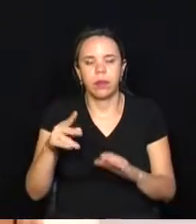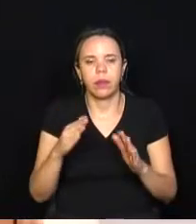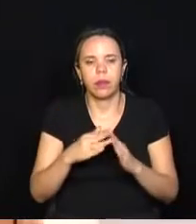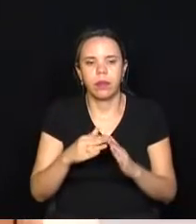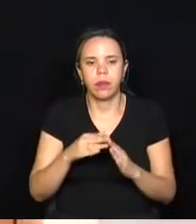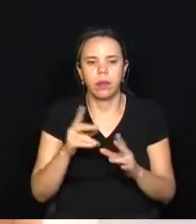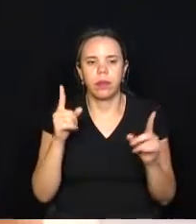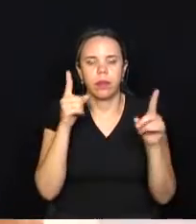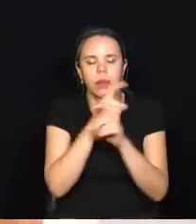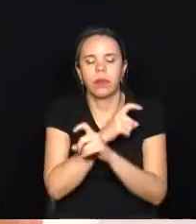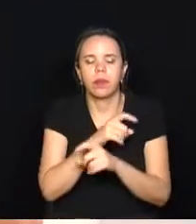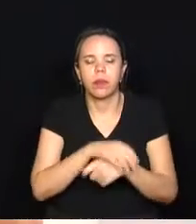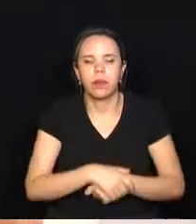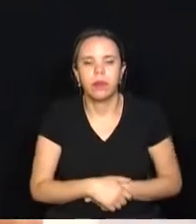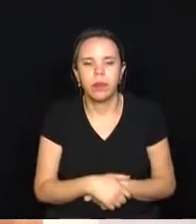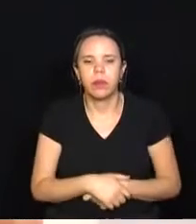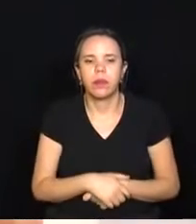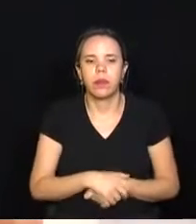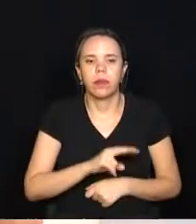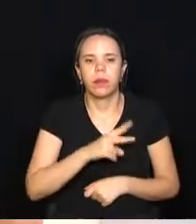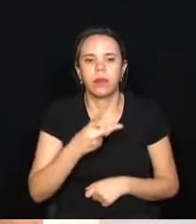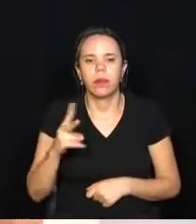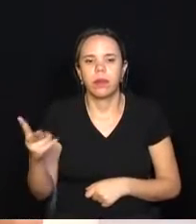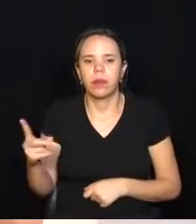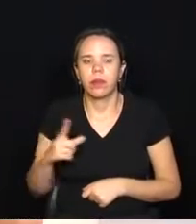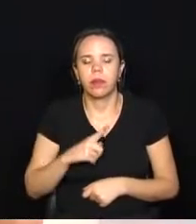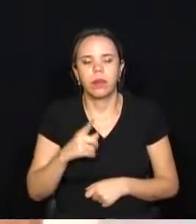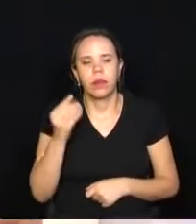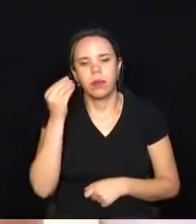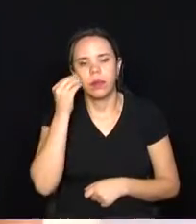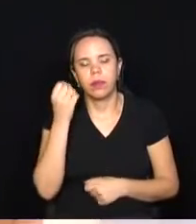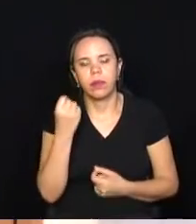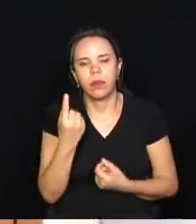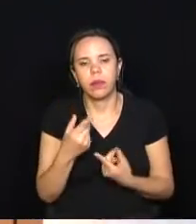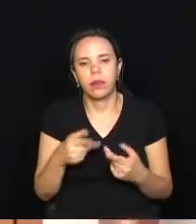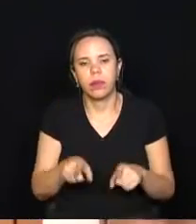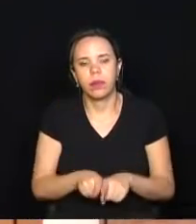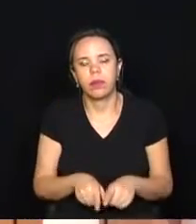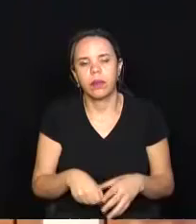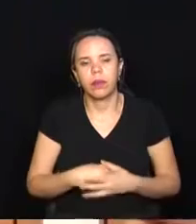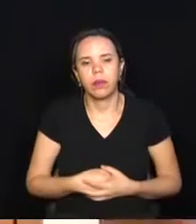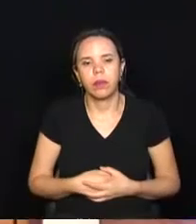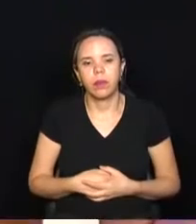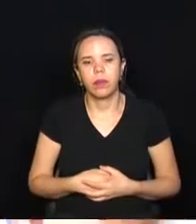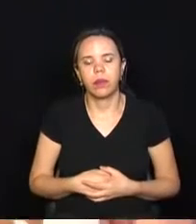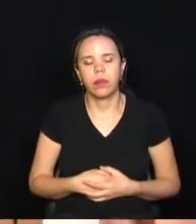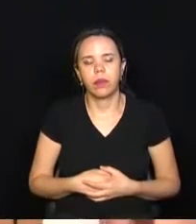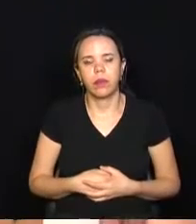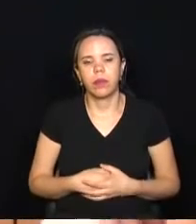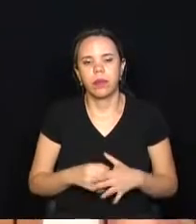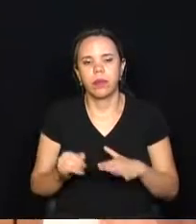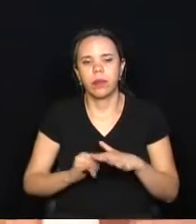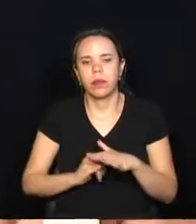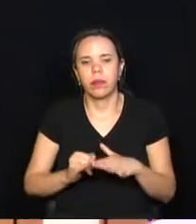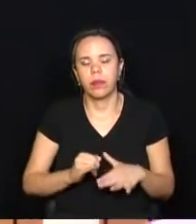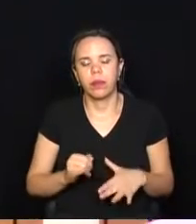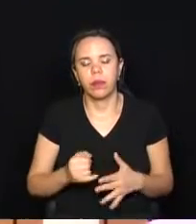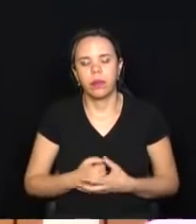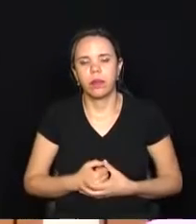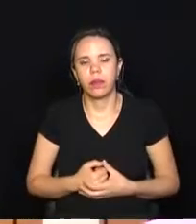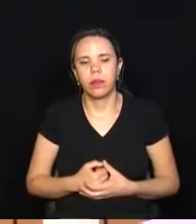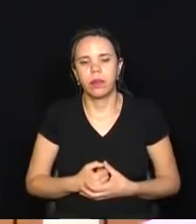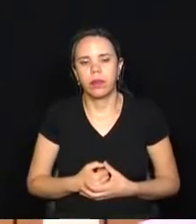muito difícil. Então, a alternativa que você tem, tá? Uma das alternativas, né, é a colocação nas instituições de longa permanência.